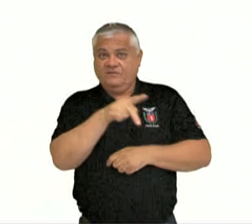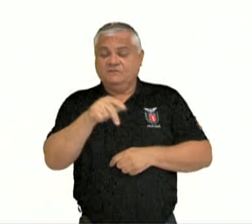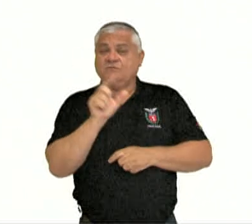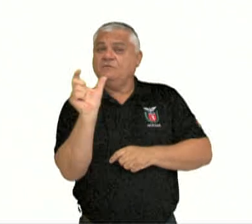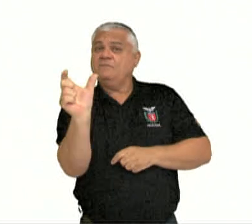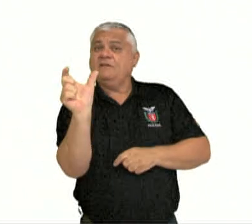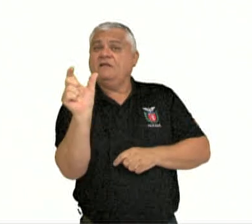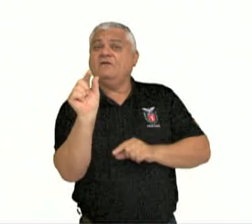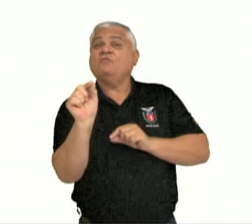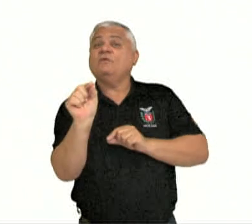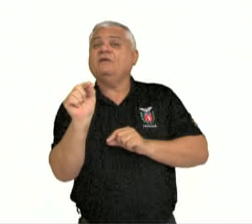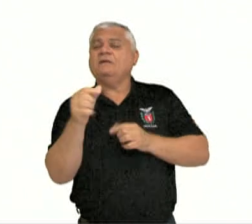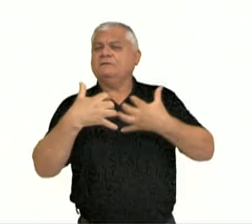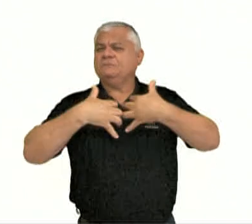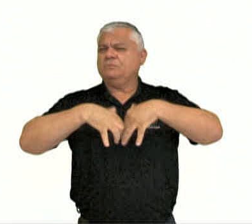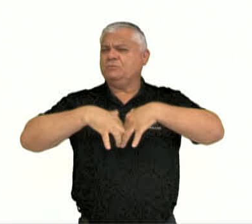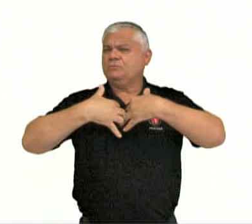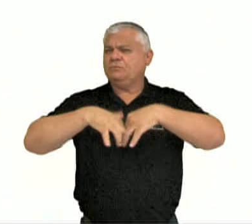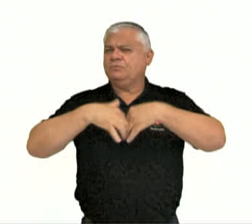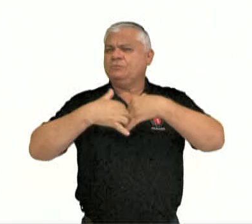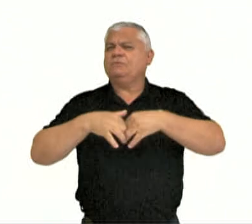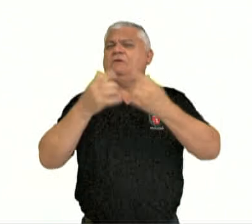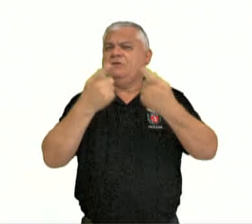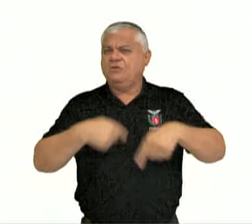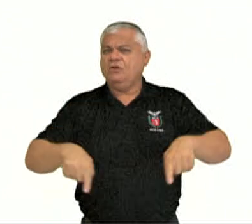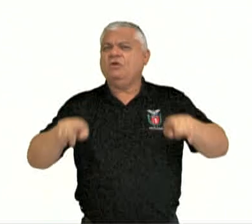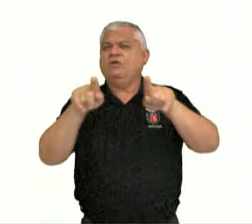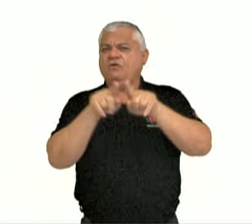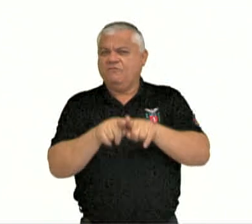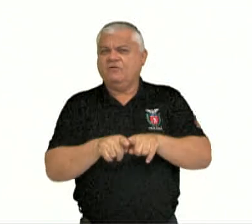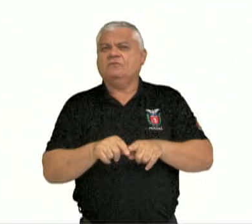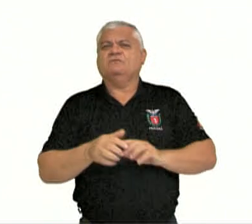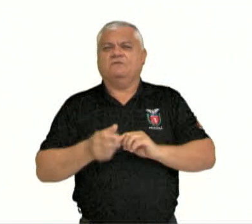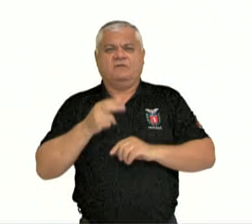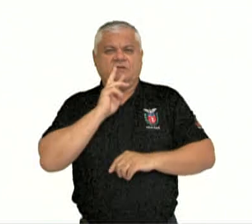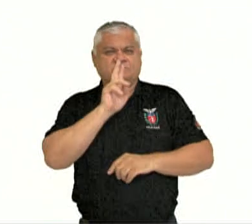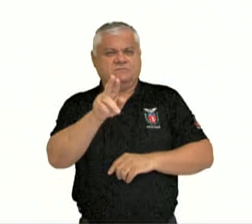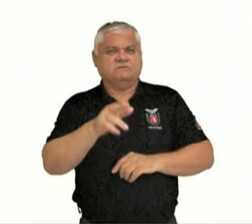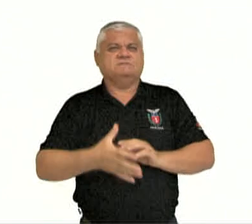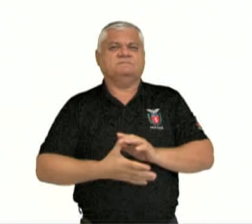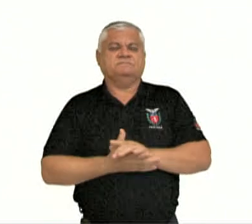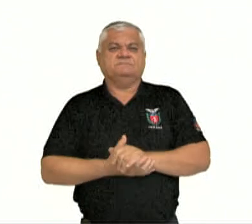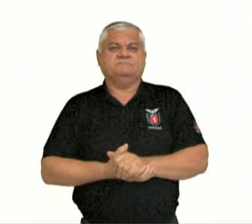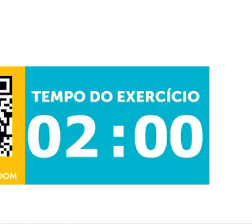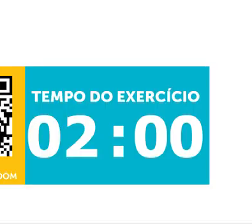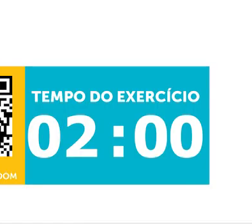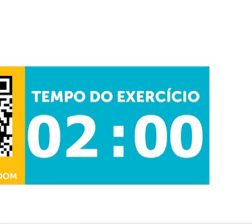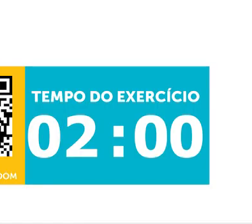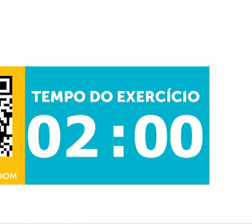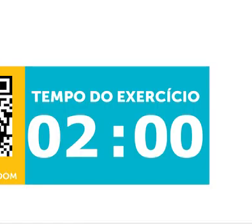referindo? Vamos refletir um pouquinho sobre isso? Eu volto já com as respostas.